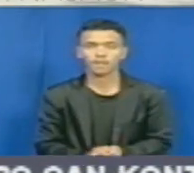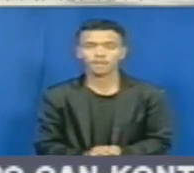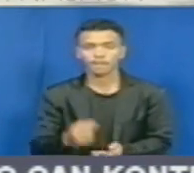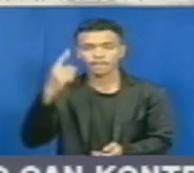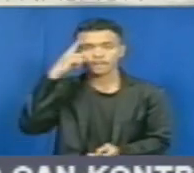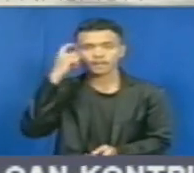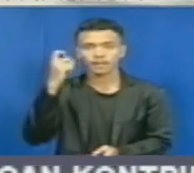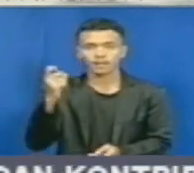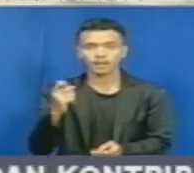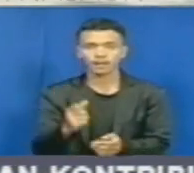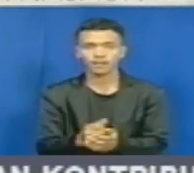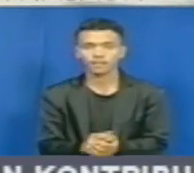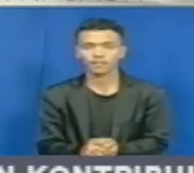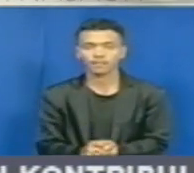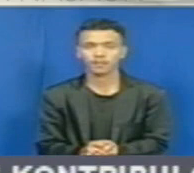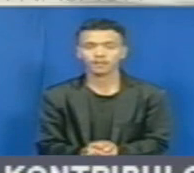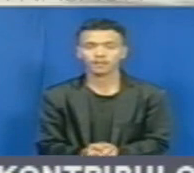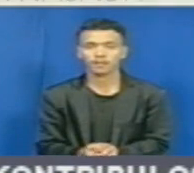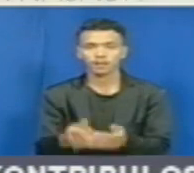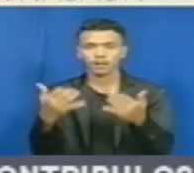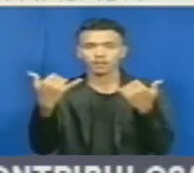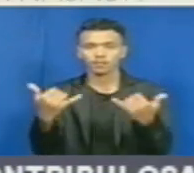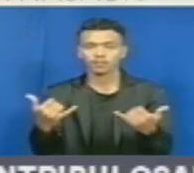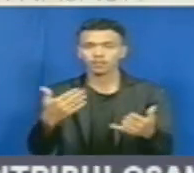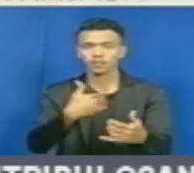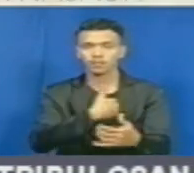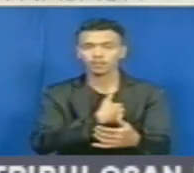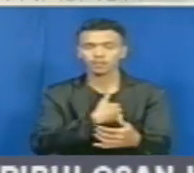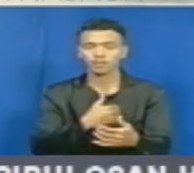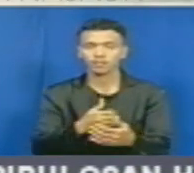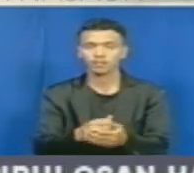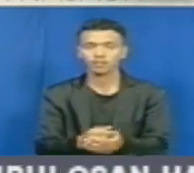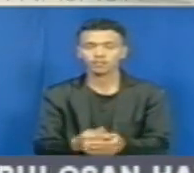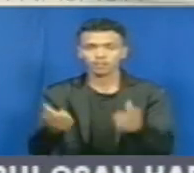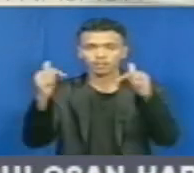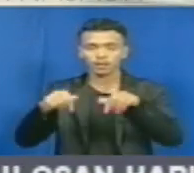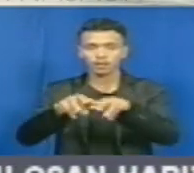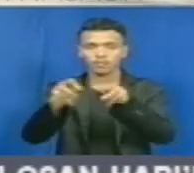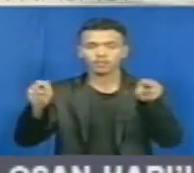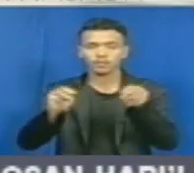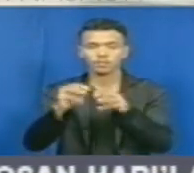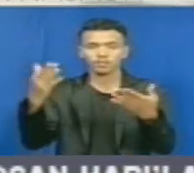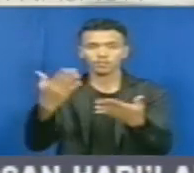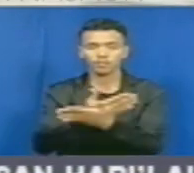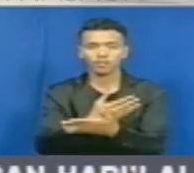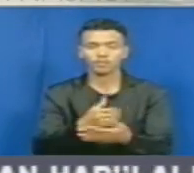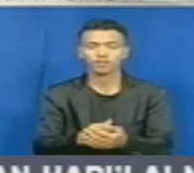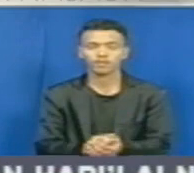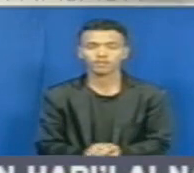também o Ministério da Justiça, o notariário, o Rosentão, se deu com mais o município fundo, né, a possível bela recente